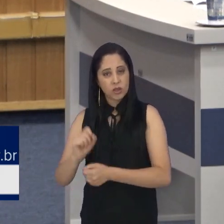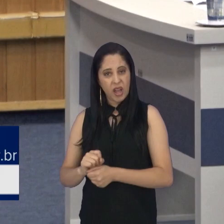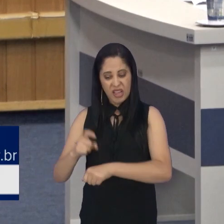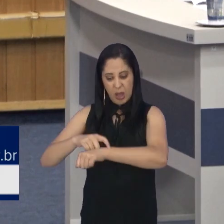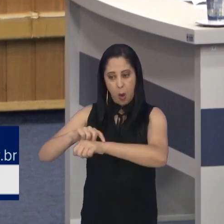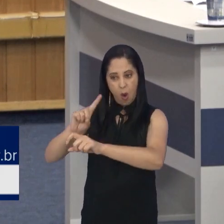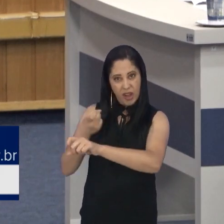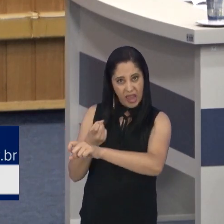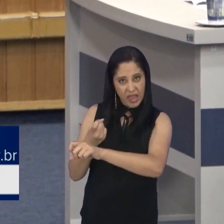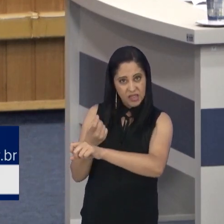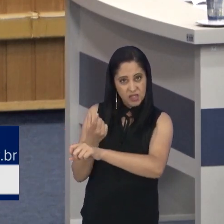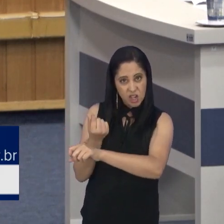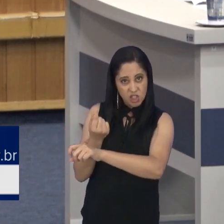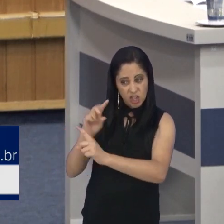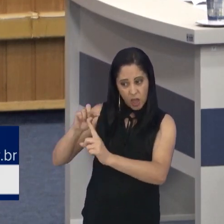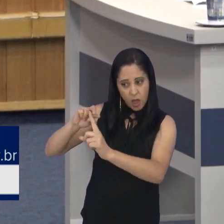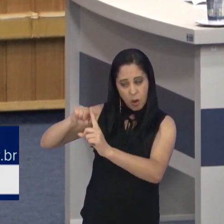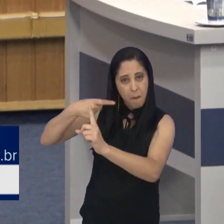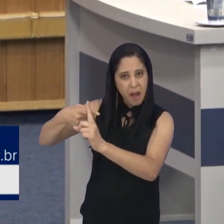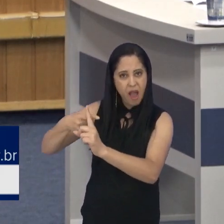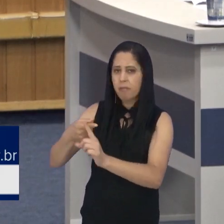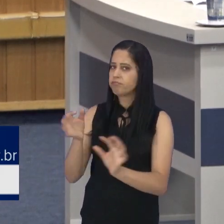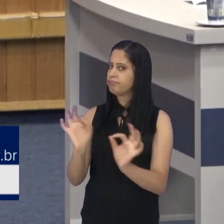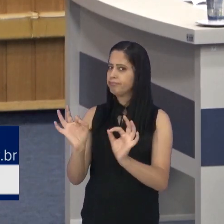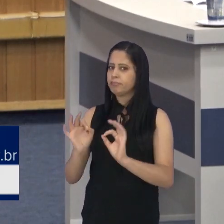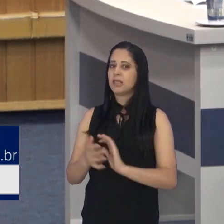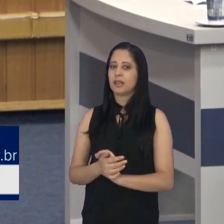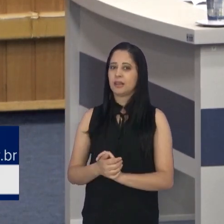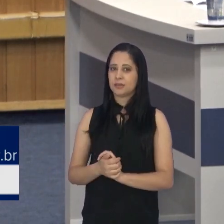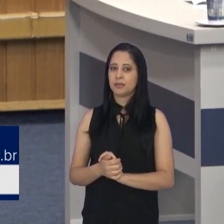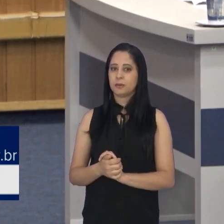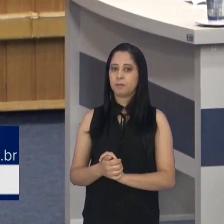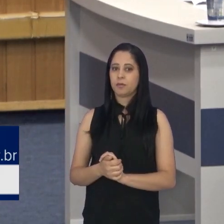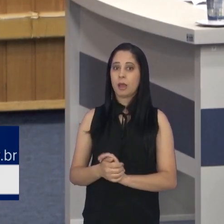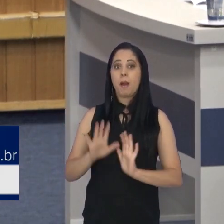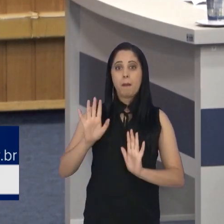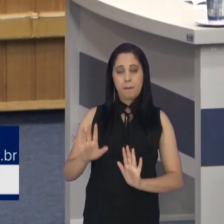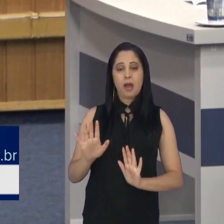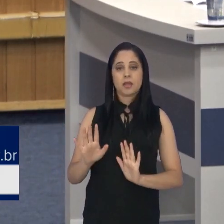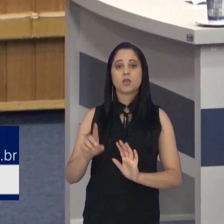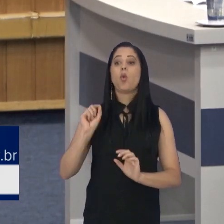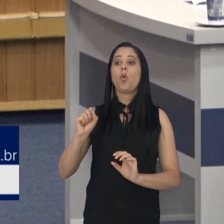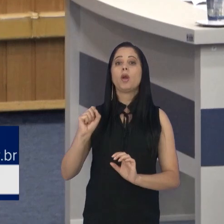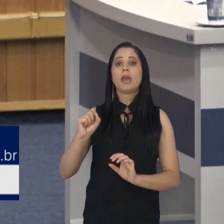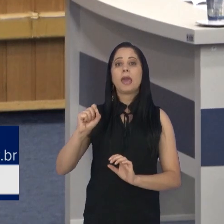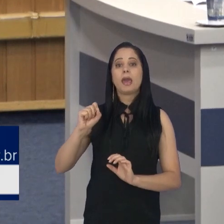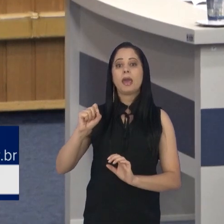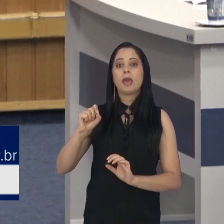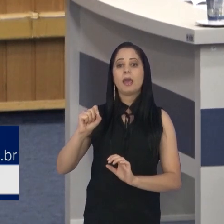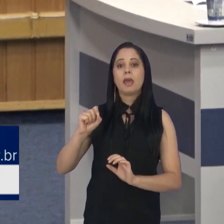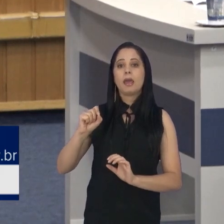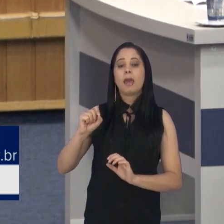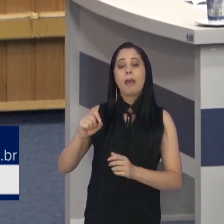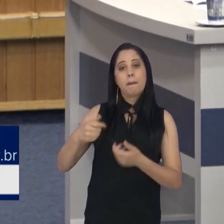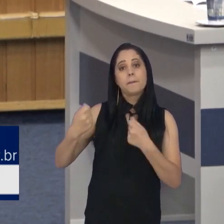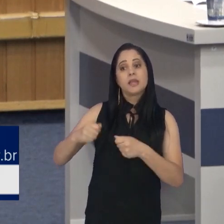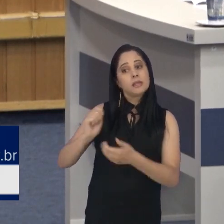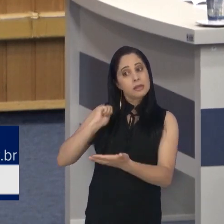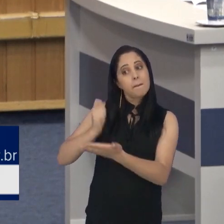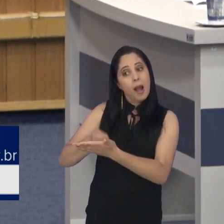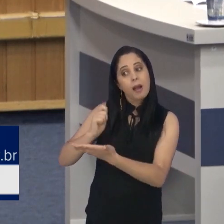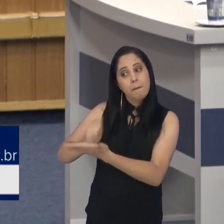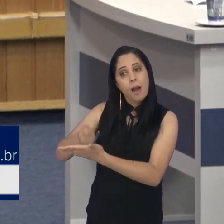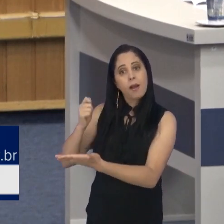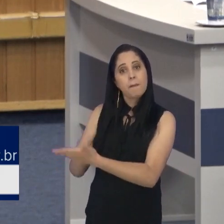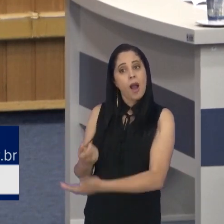Sabendo-se que o que mais interessa para o funcionário que faz uma hora extra é o dinheiro. E eles não conseguem, eles vão para o banco de horas,